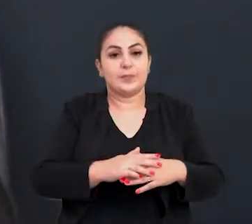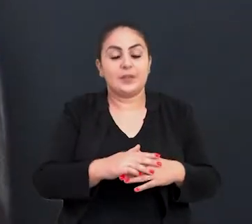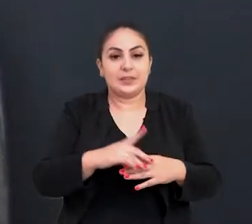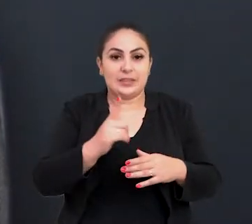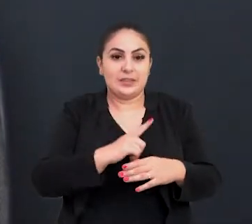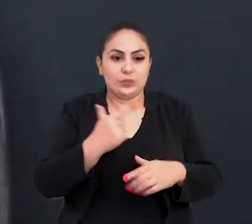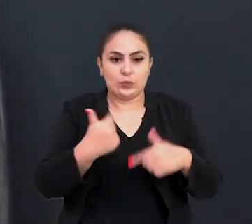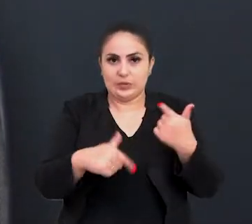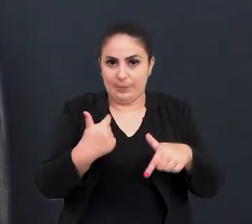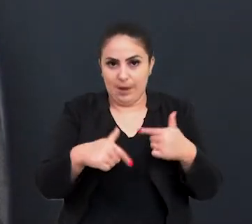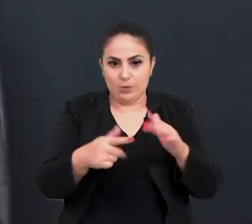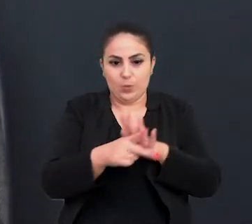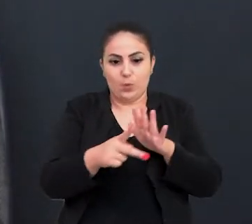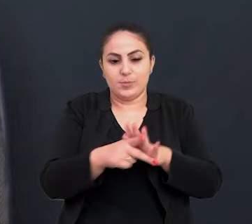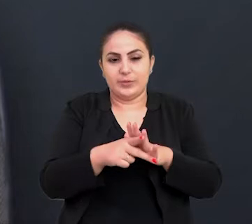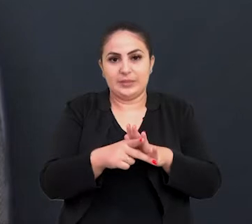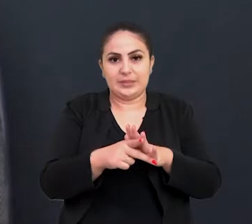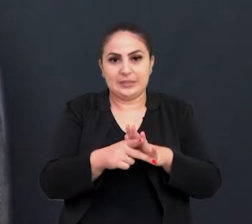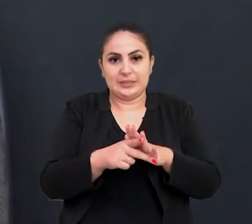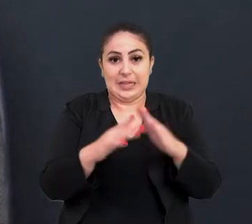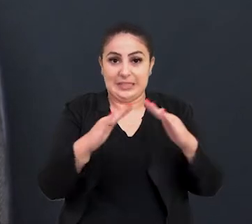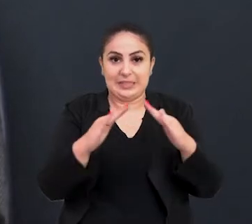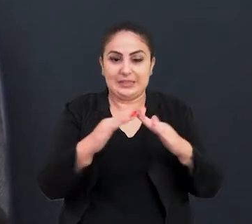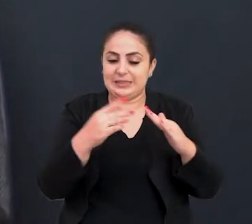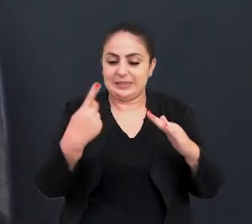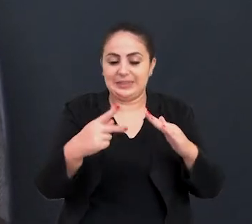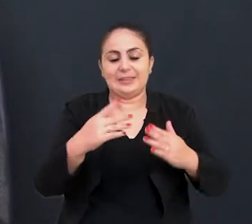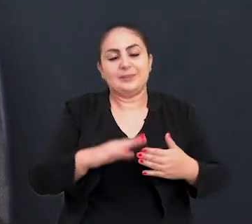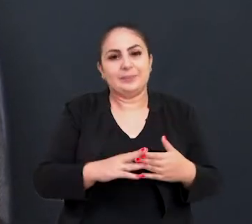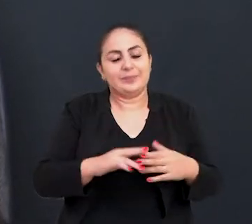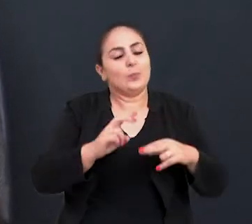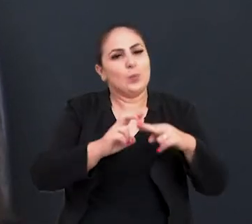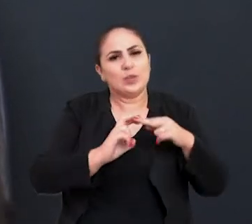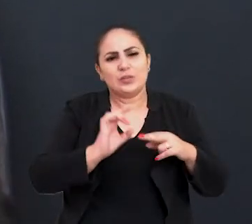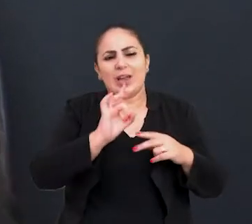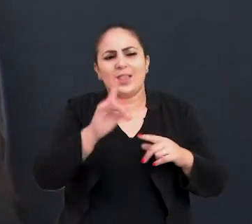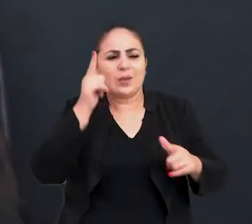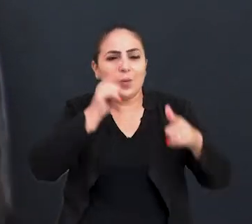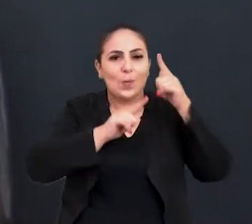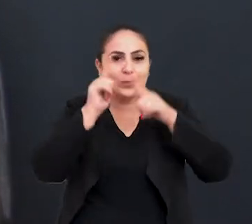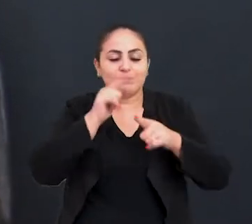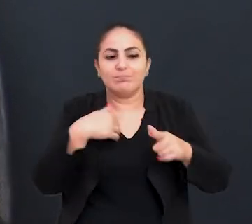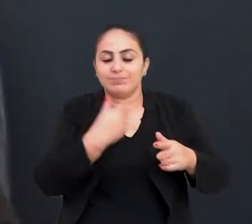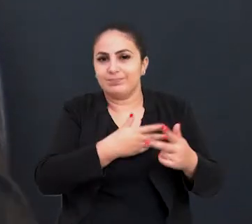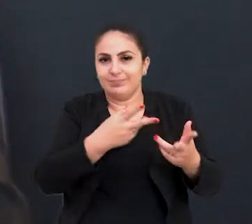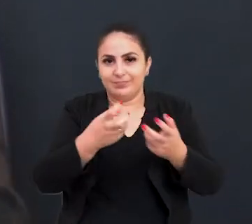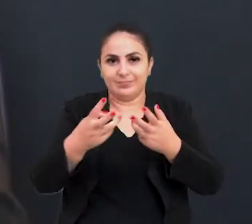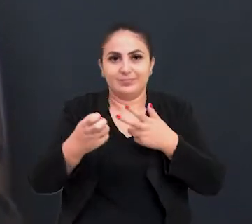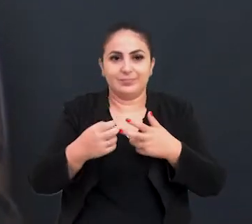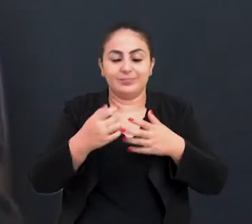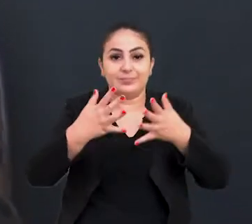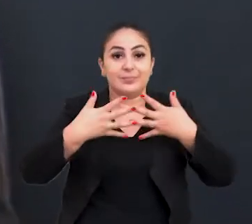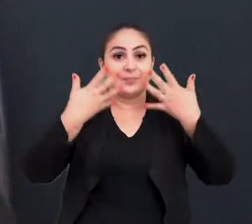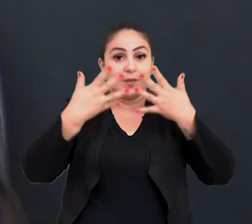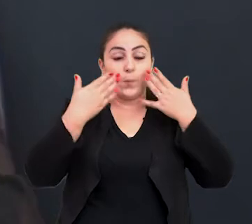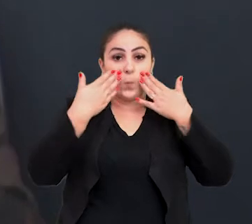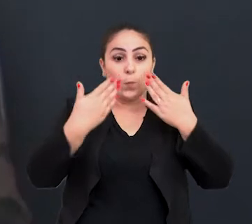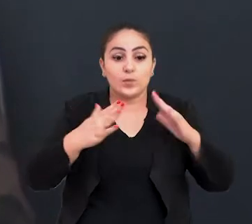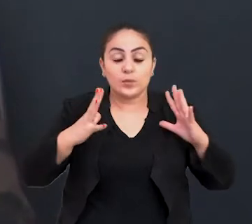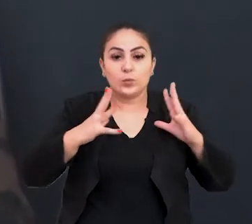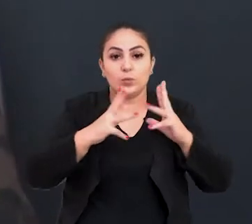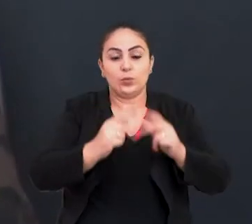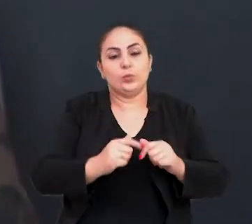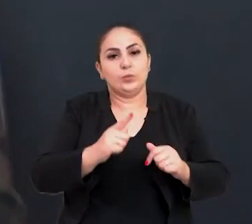colocou ele fez um trabalho para ele na casa dele, né? Então cada vitória a gente vê essa alegria dele